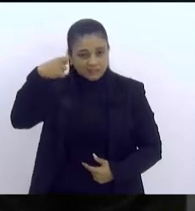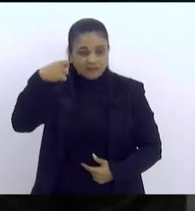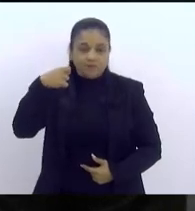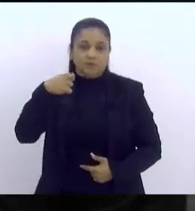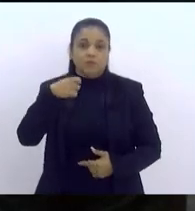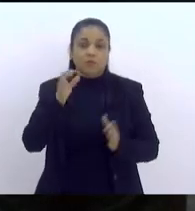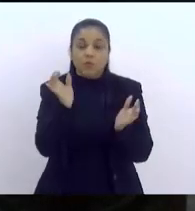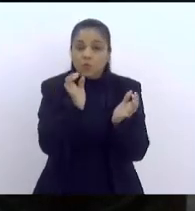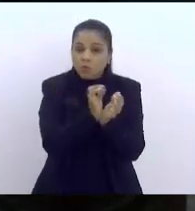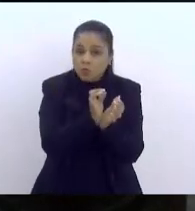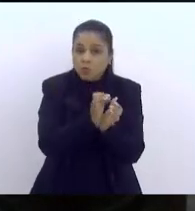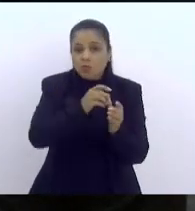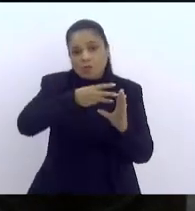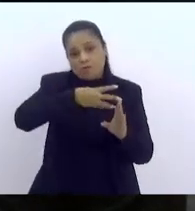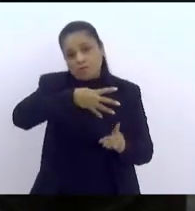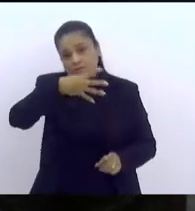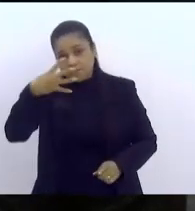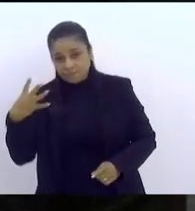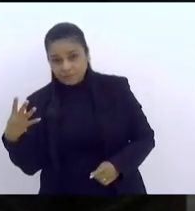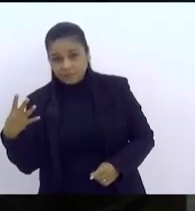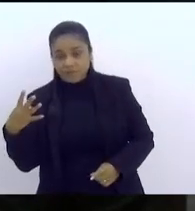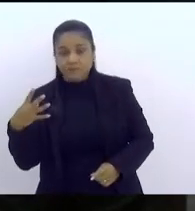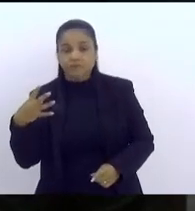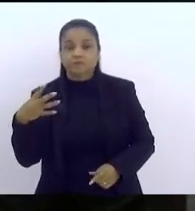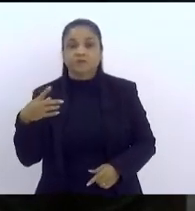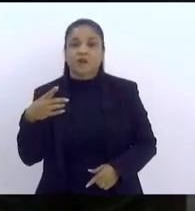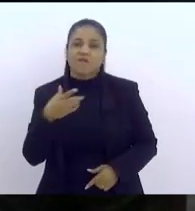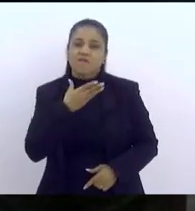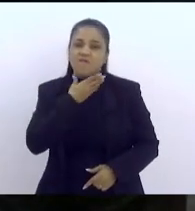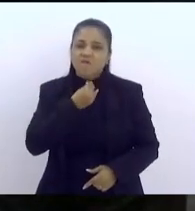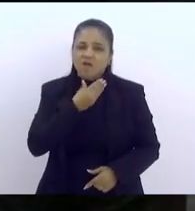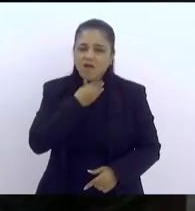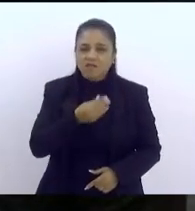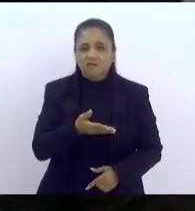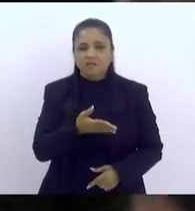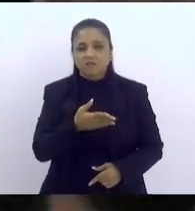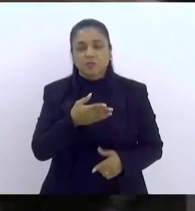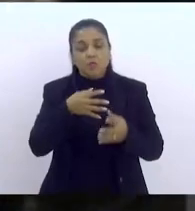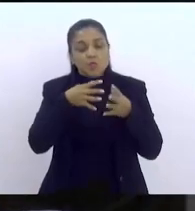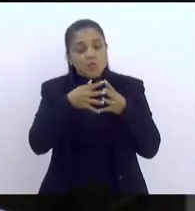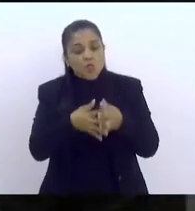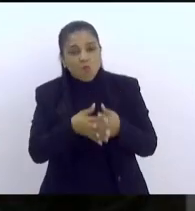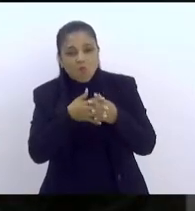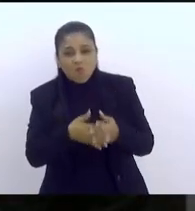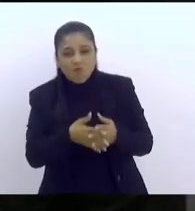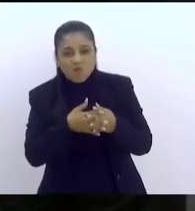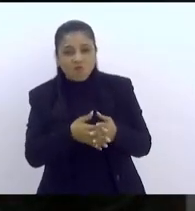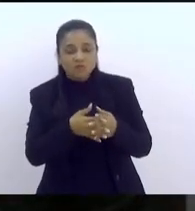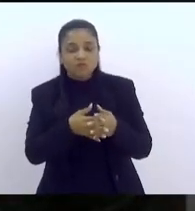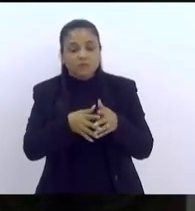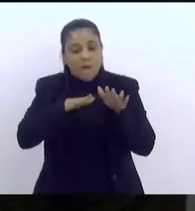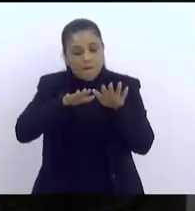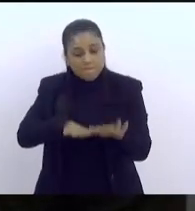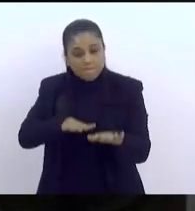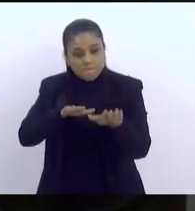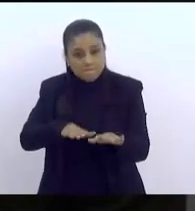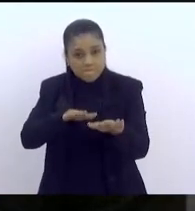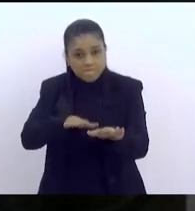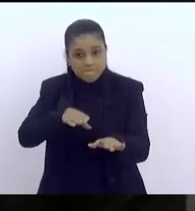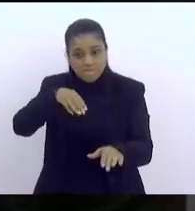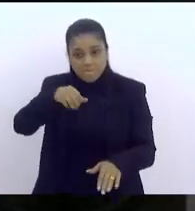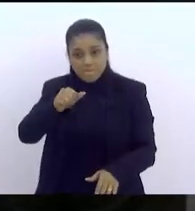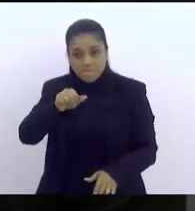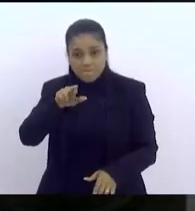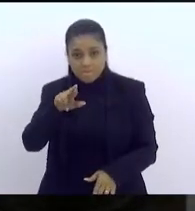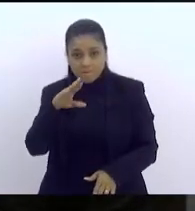argumentação falaciosa. Insiste em confundir a marcha da vadia com a